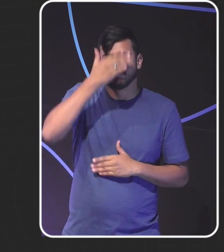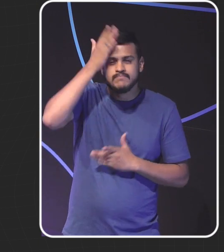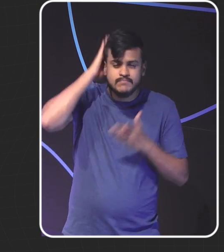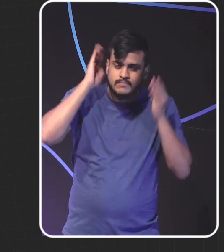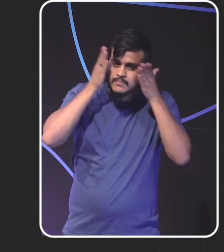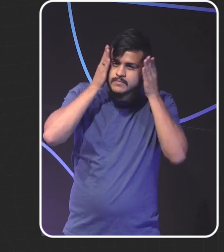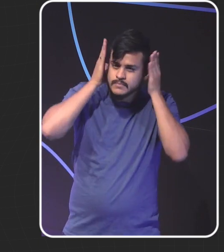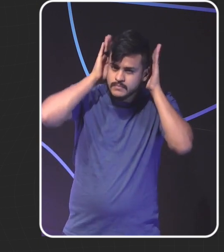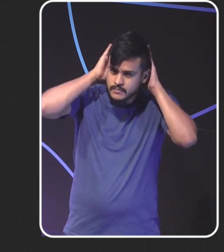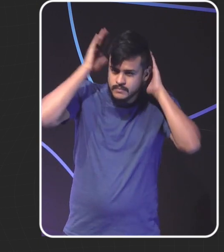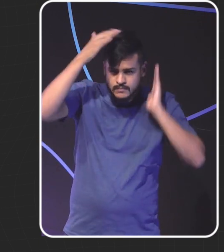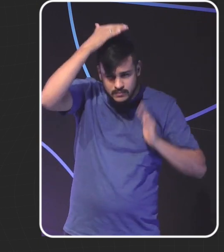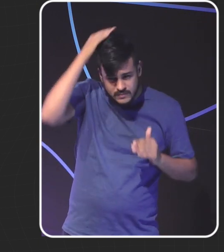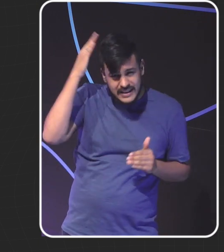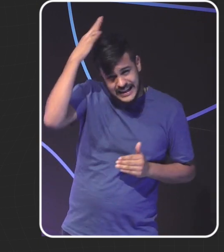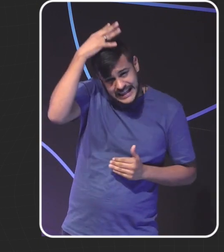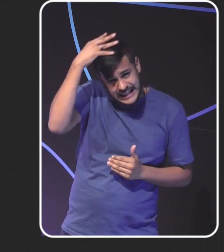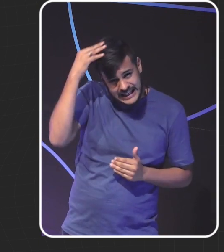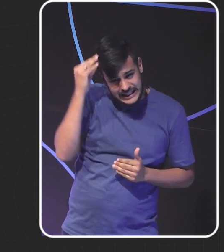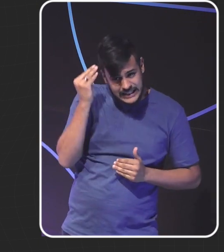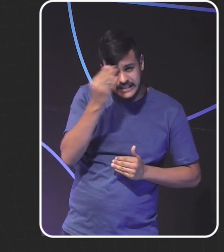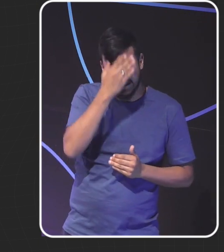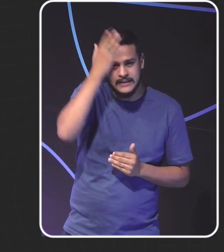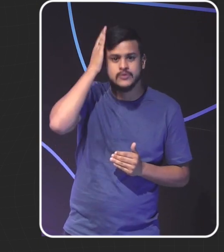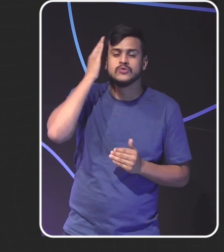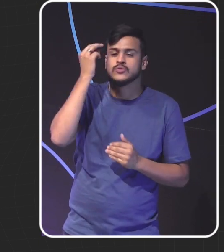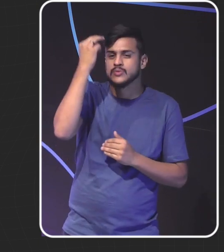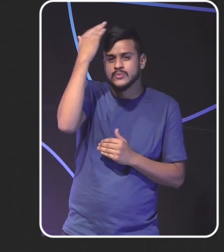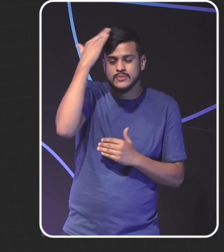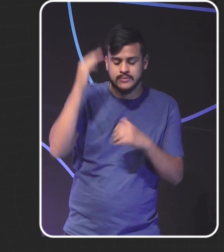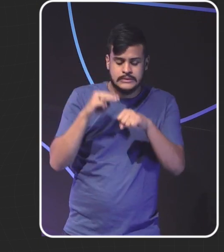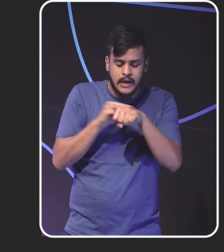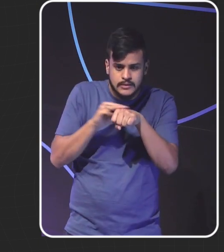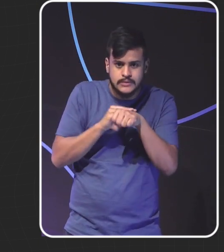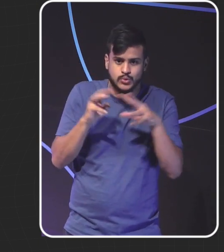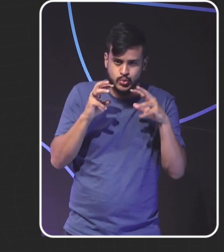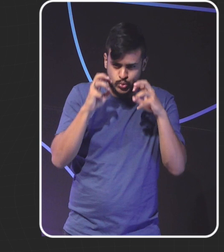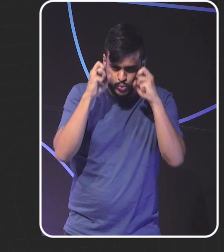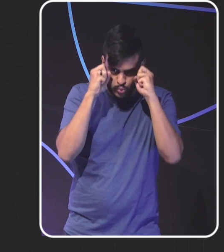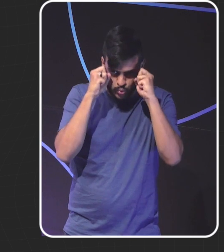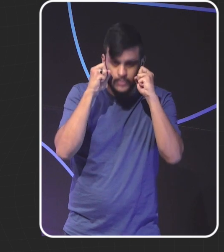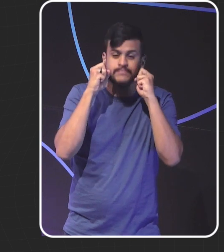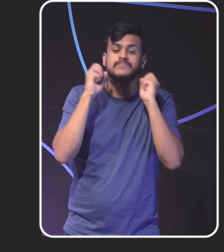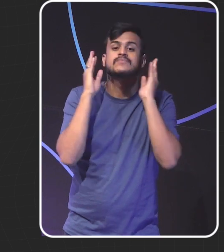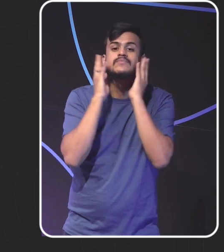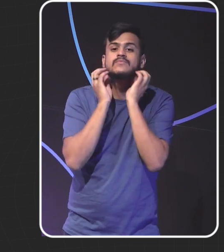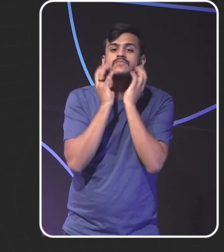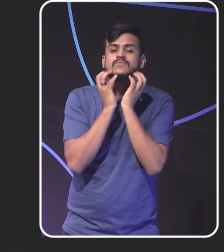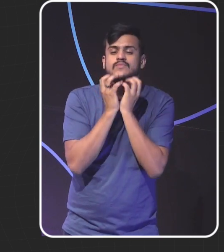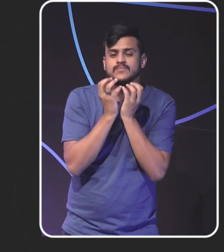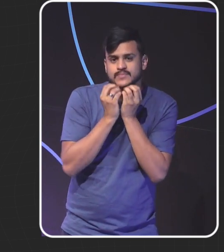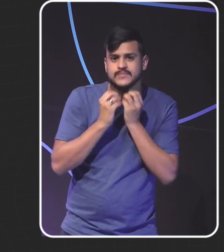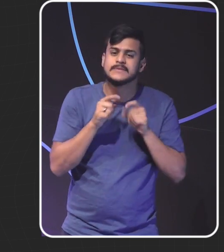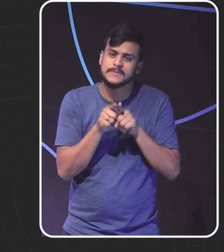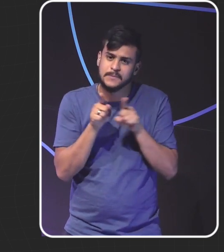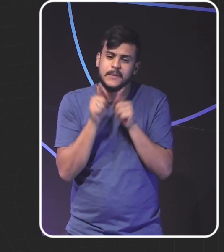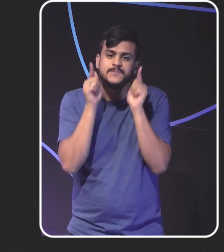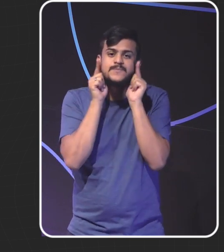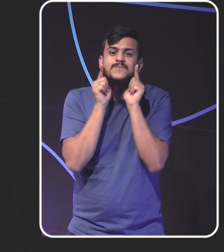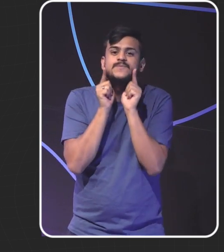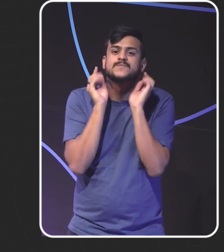curto, liso e castanho escuro. Tenho uma barba, né, também